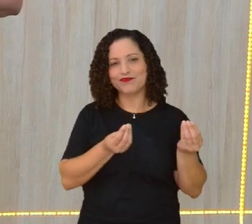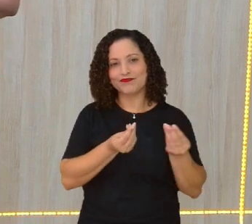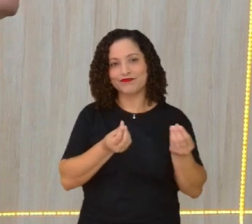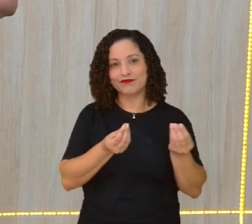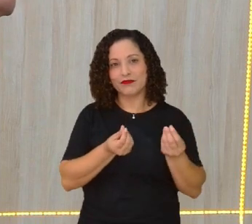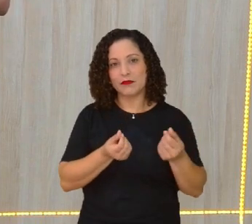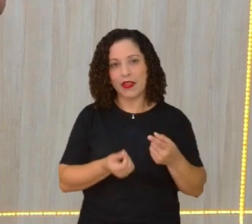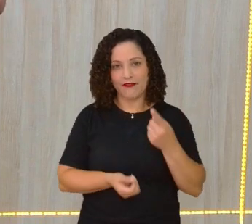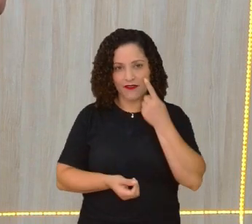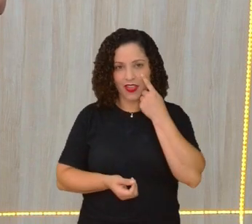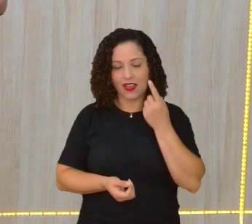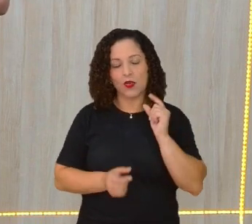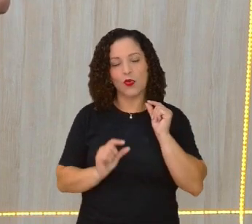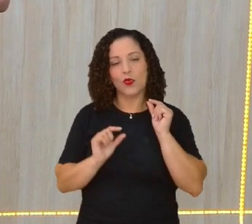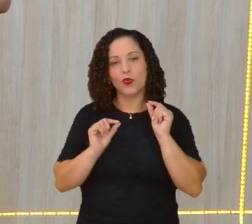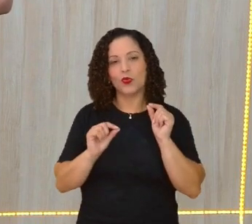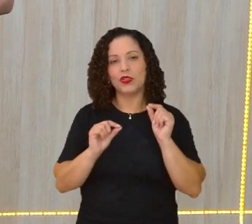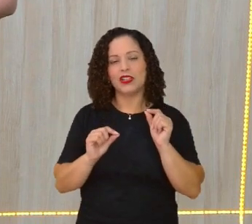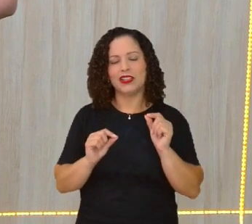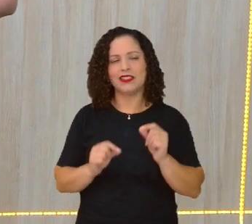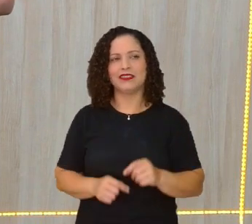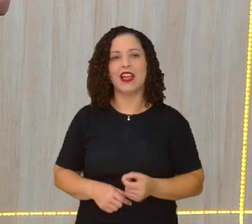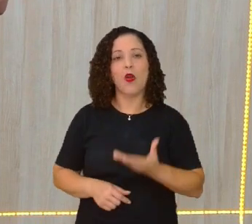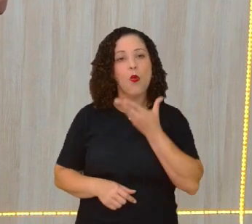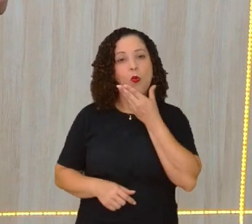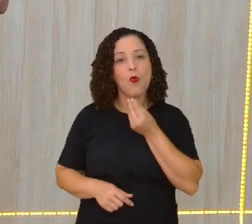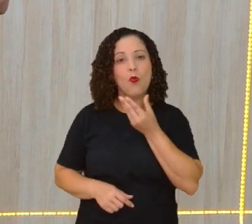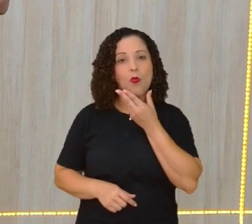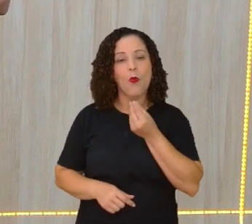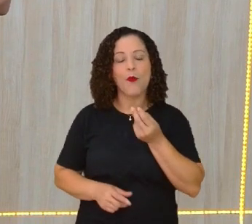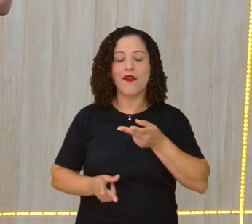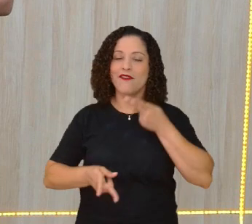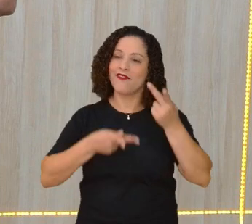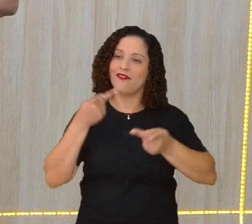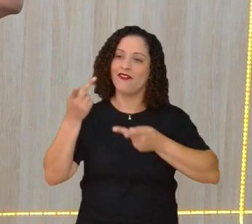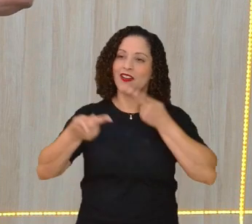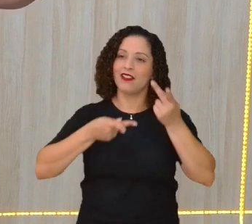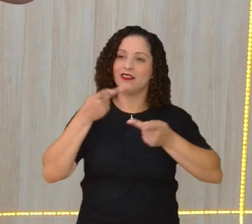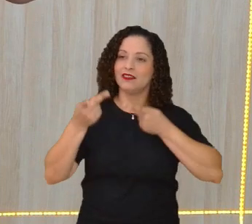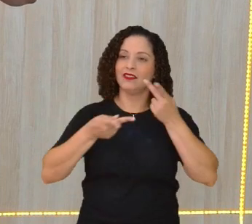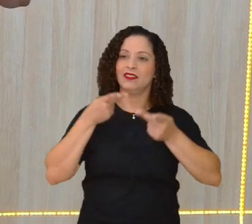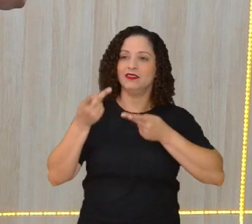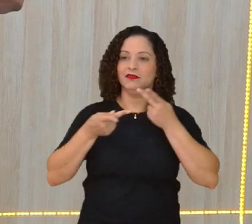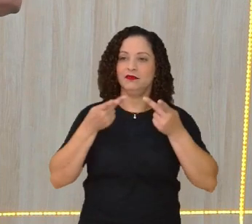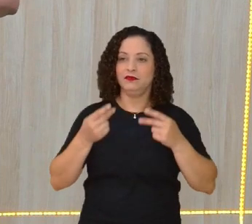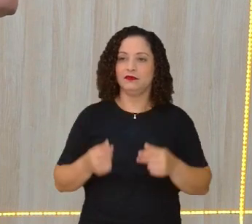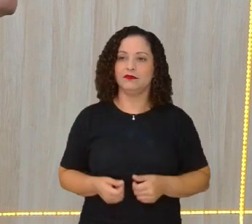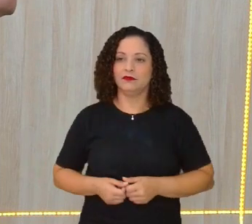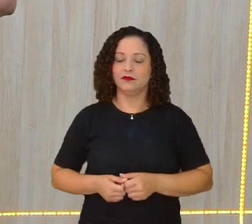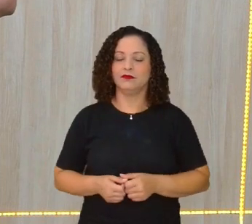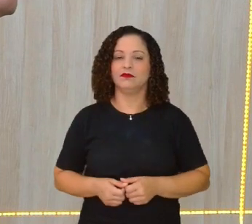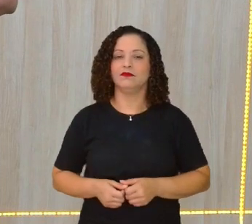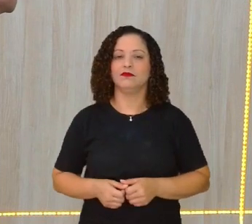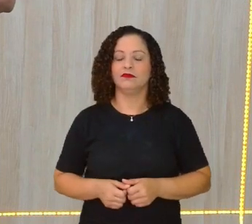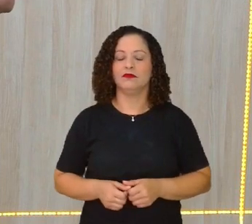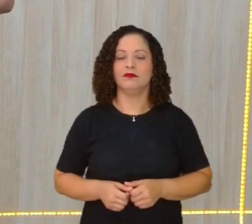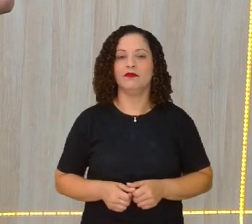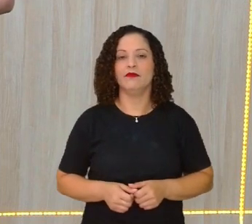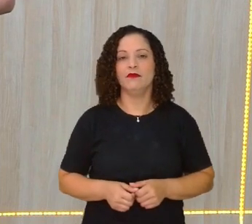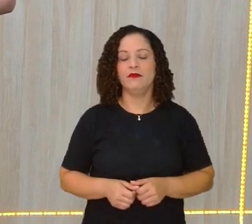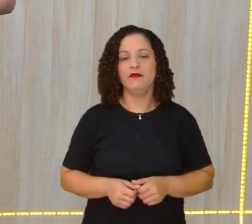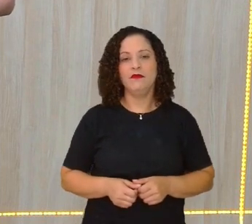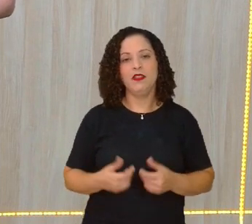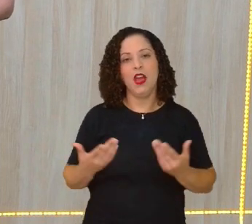figura masculina declamando e achava, e tinha esta opção, não é? Tinha este